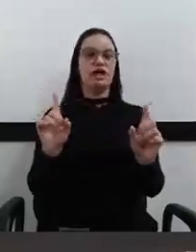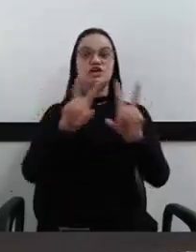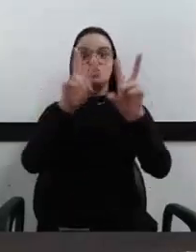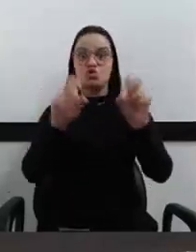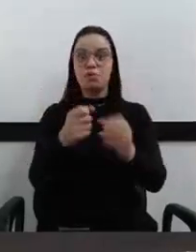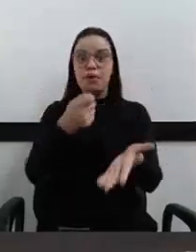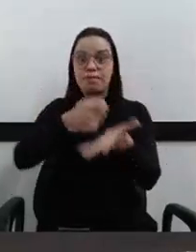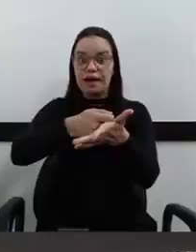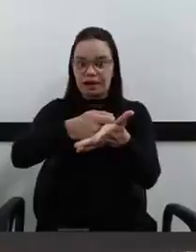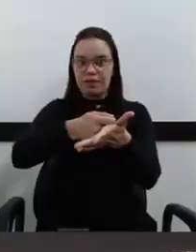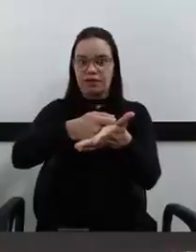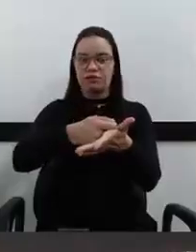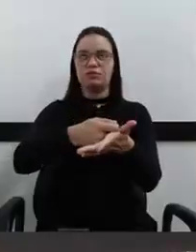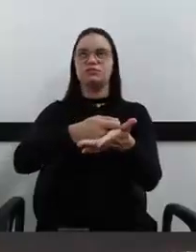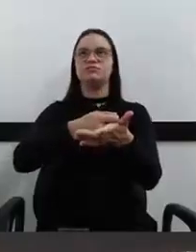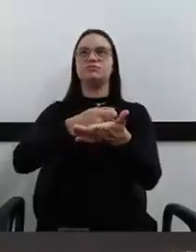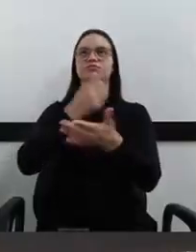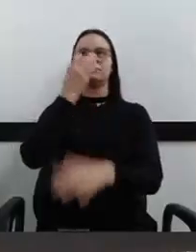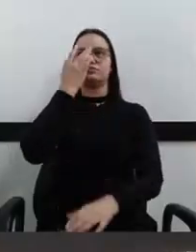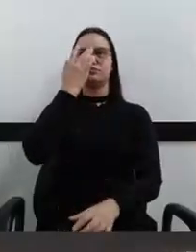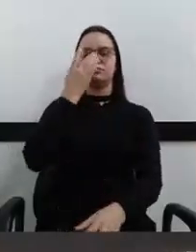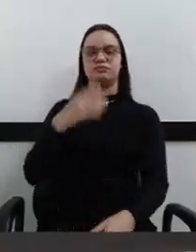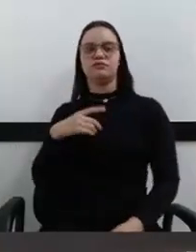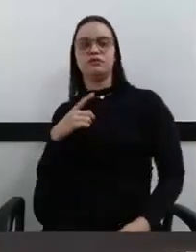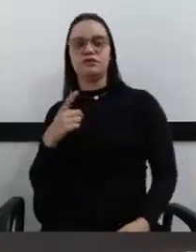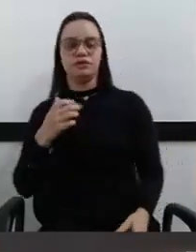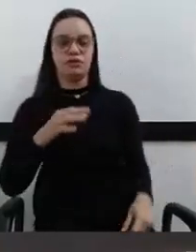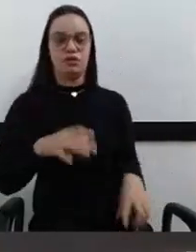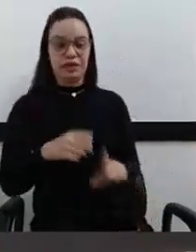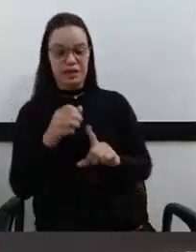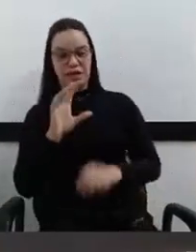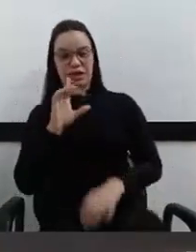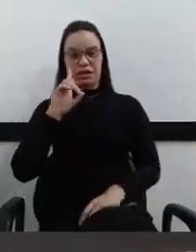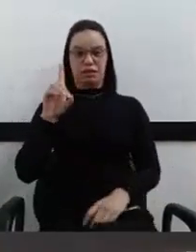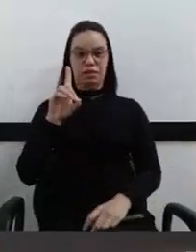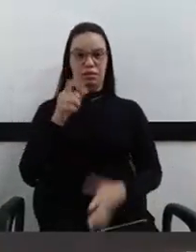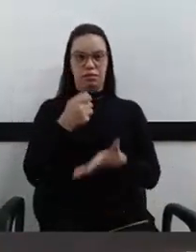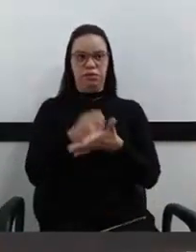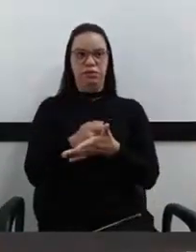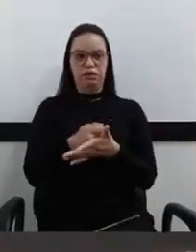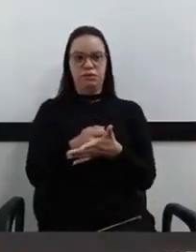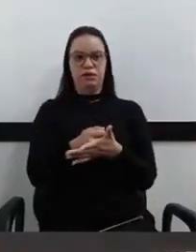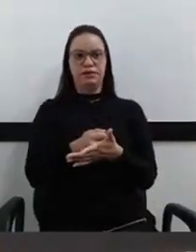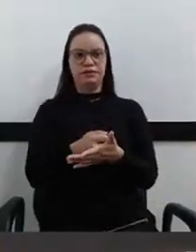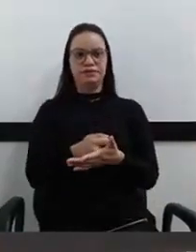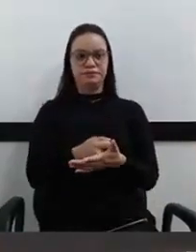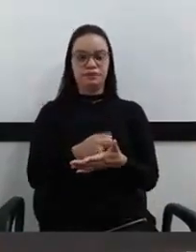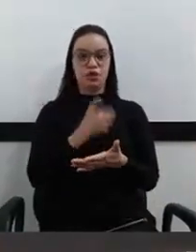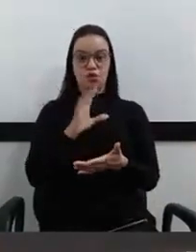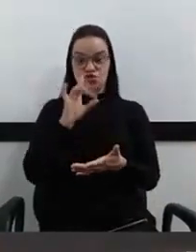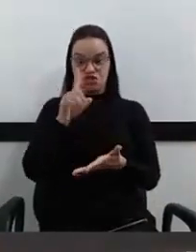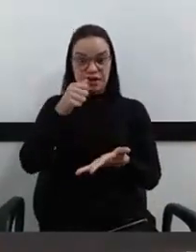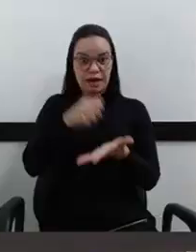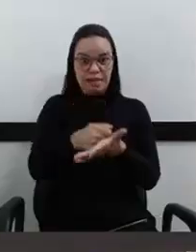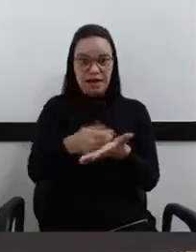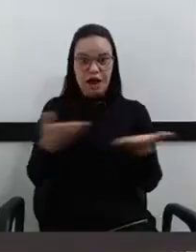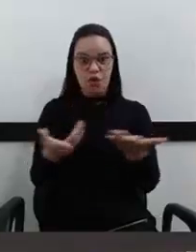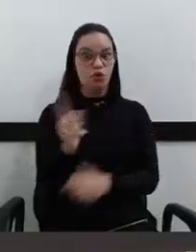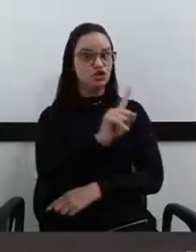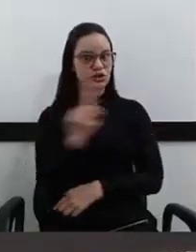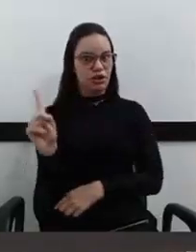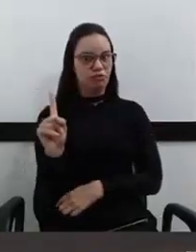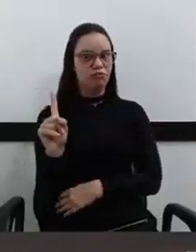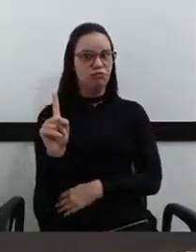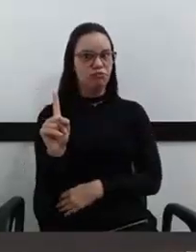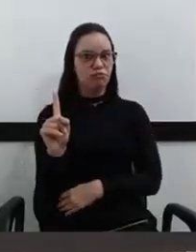possível porque é considerado como data de pagamento a data em que vai ser pago, não hoje, que é o que justamente